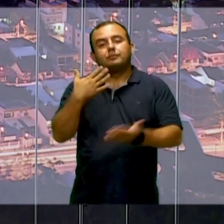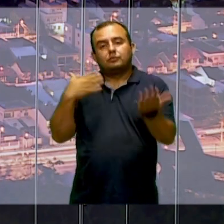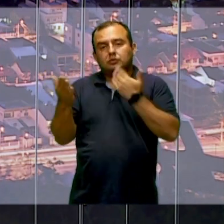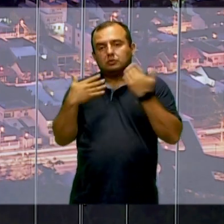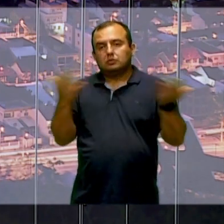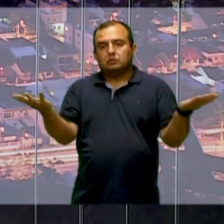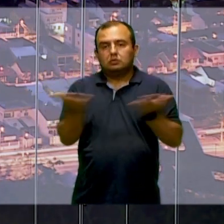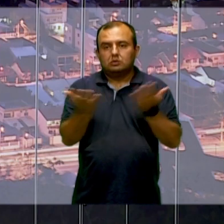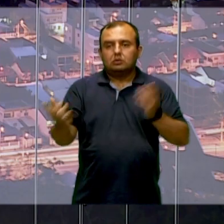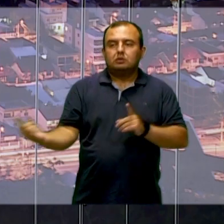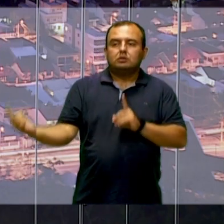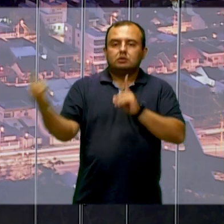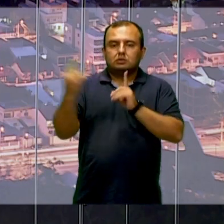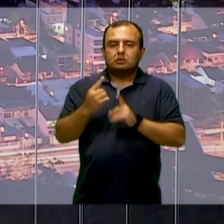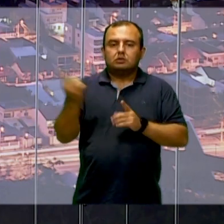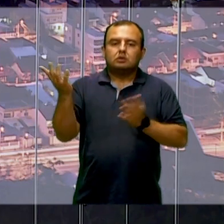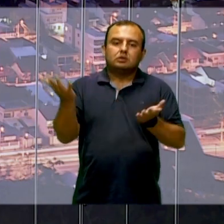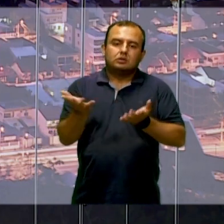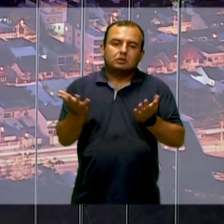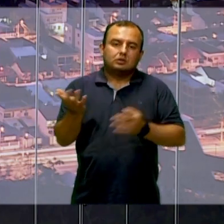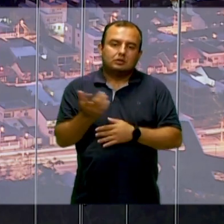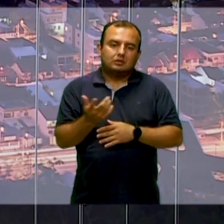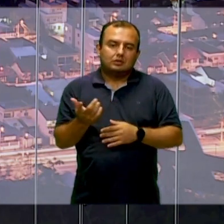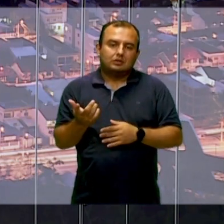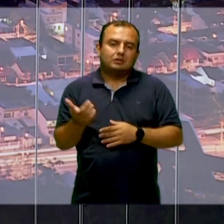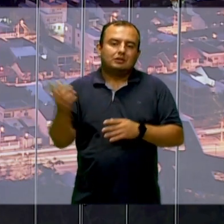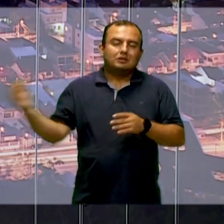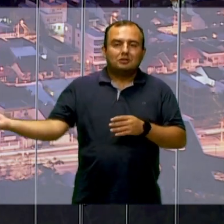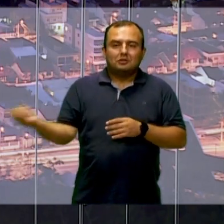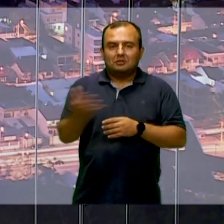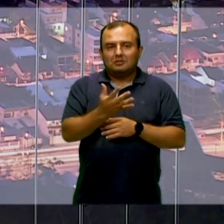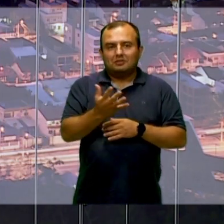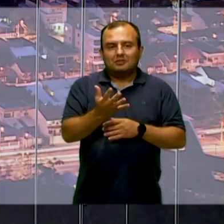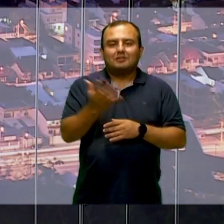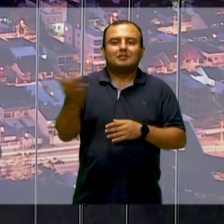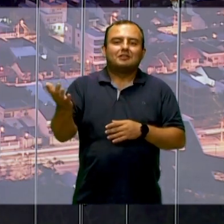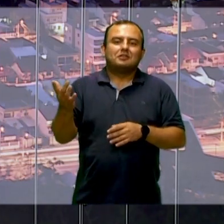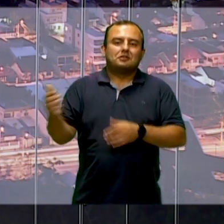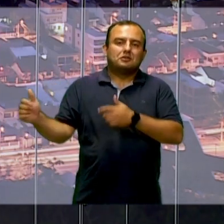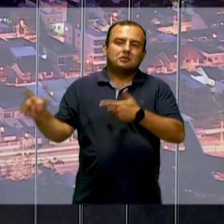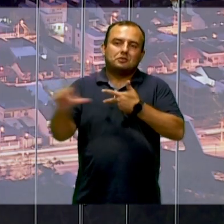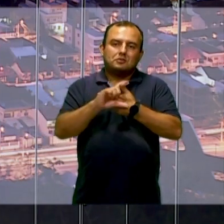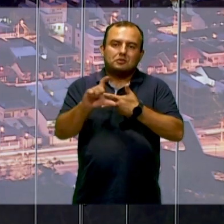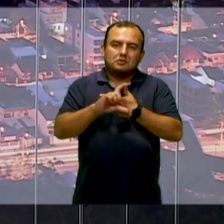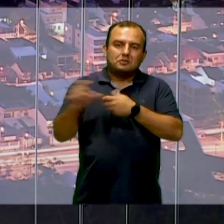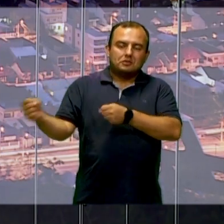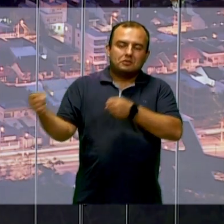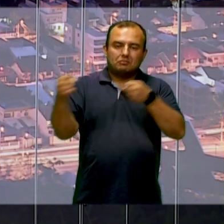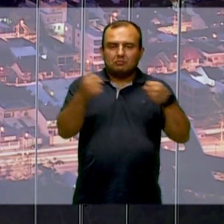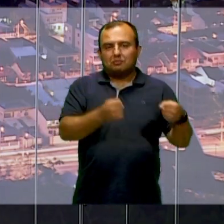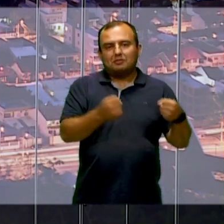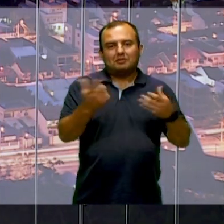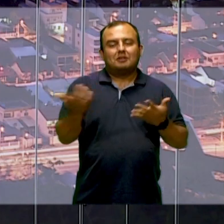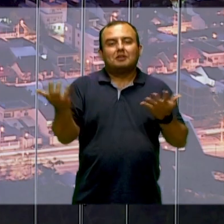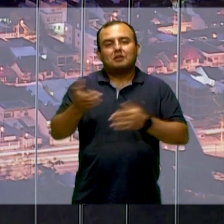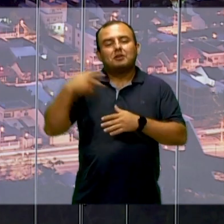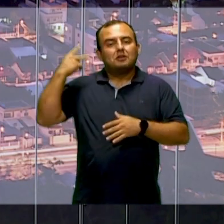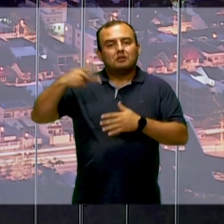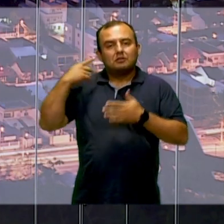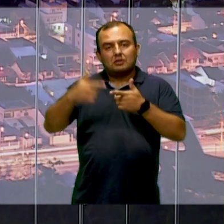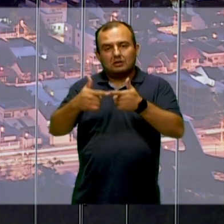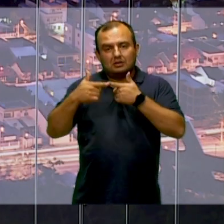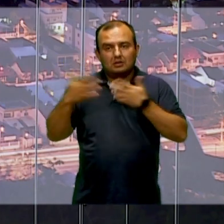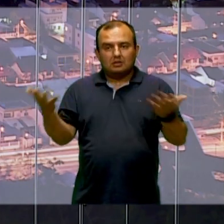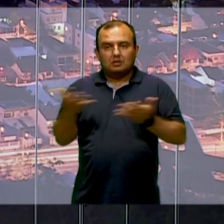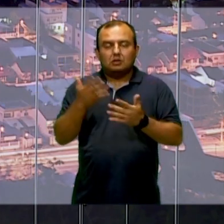conversar conosco é alguém, por assim dizer, estreante em cargo do Poder Executivo. A vereadora licenciada